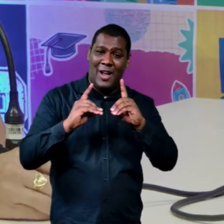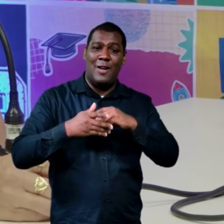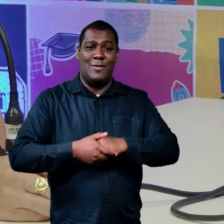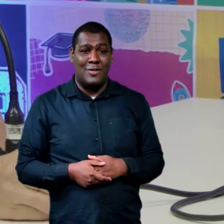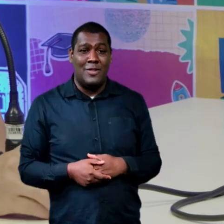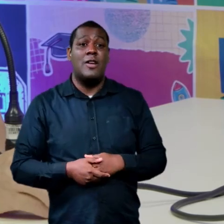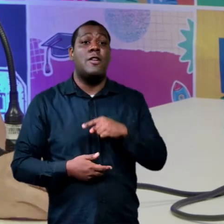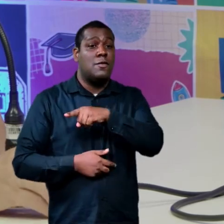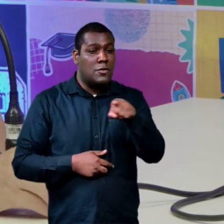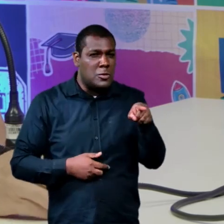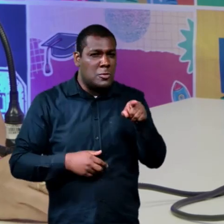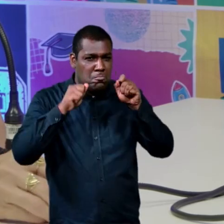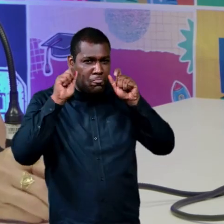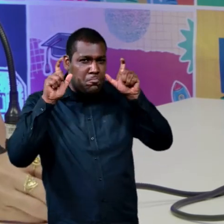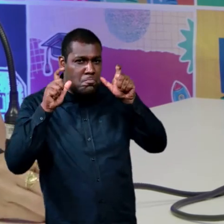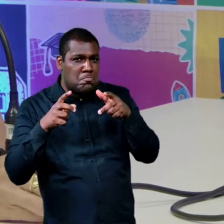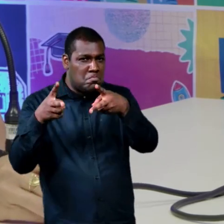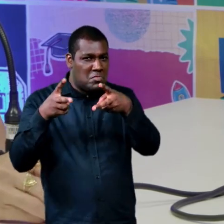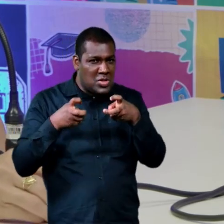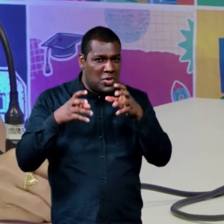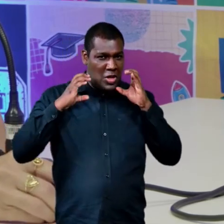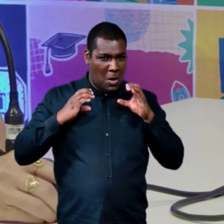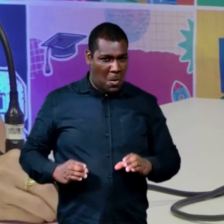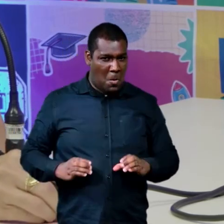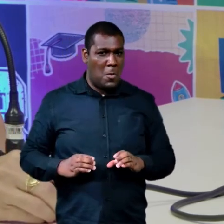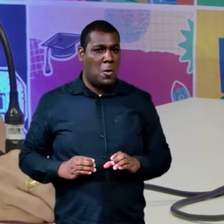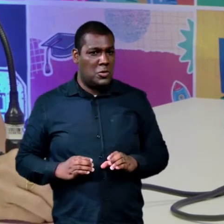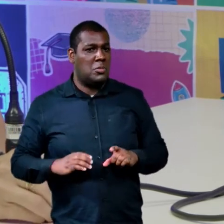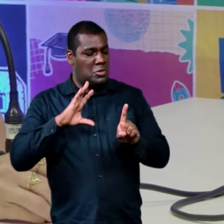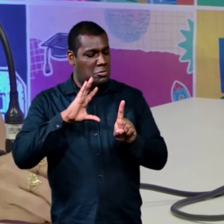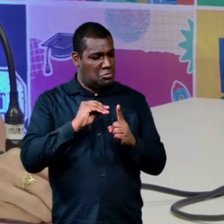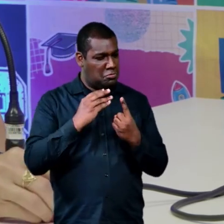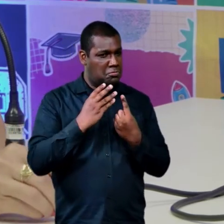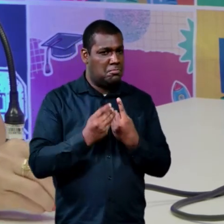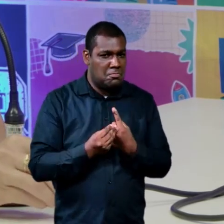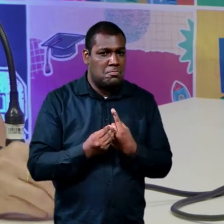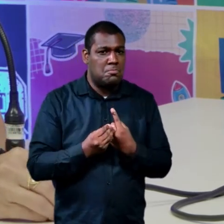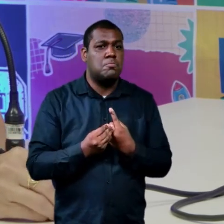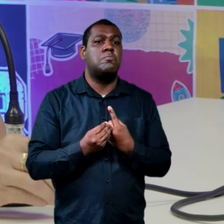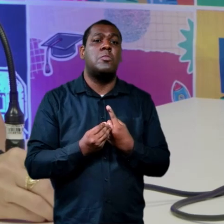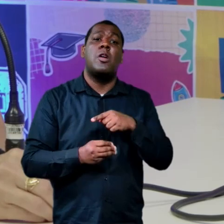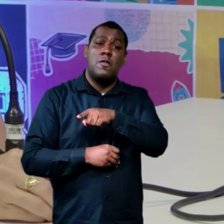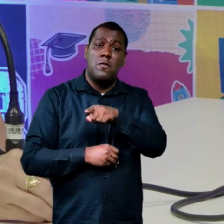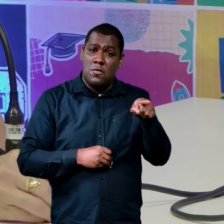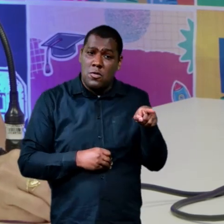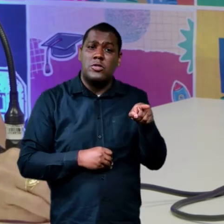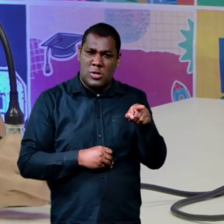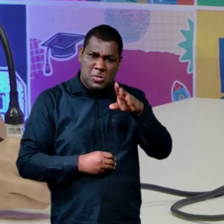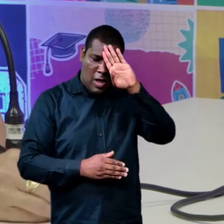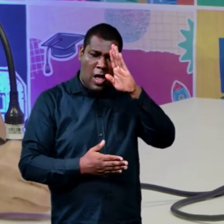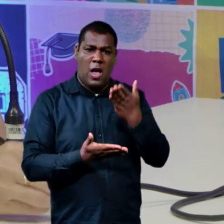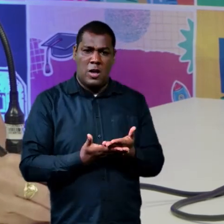agora identificar, condutas, né, que violam de alguma forma a dignidade da pessoa e que possam se sentir